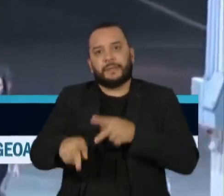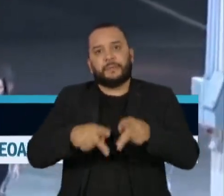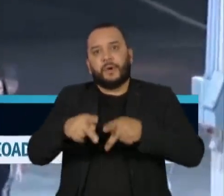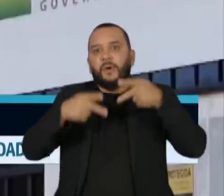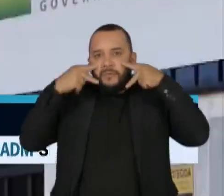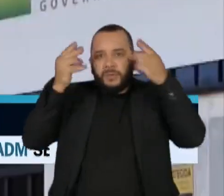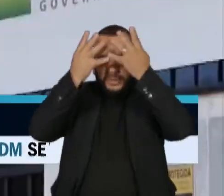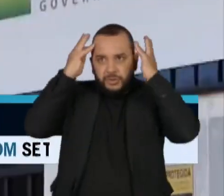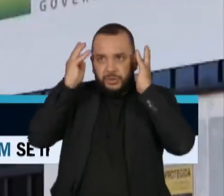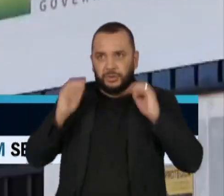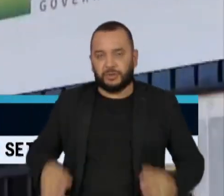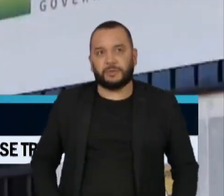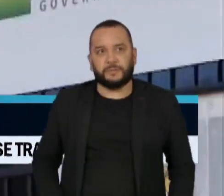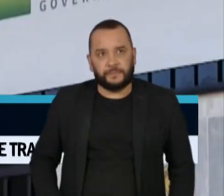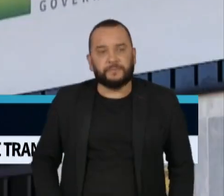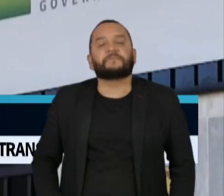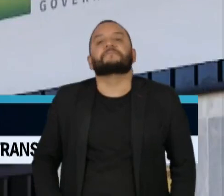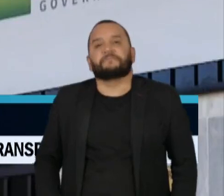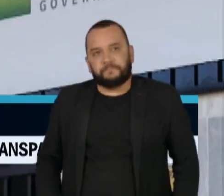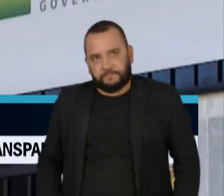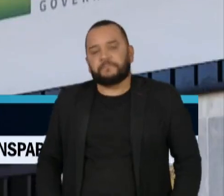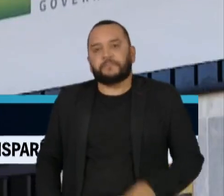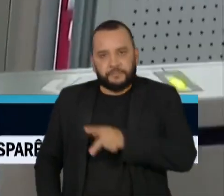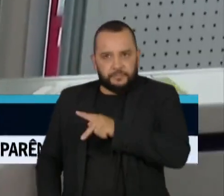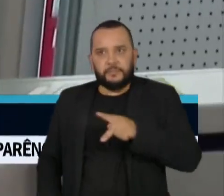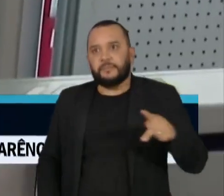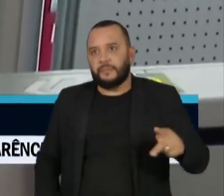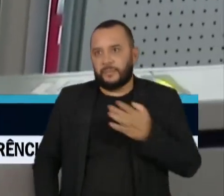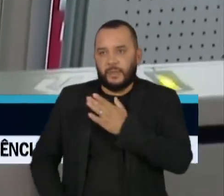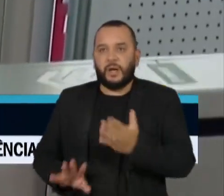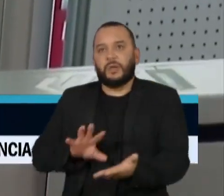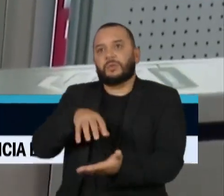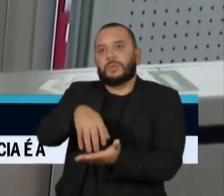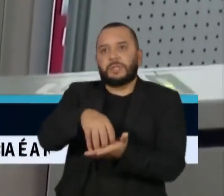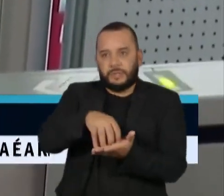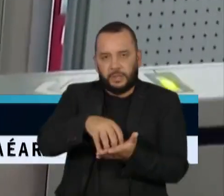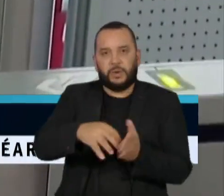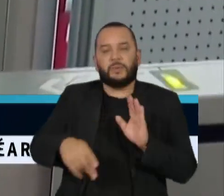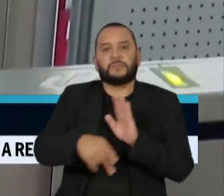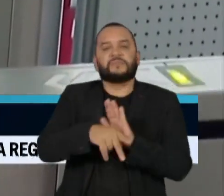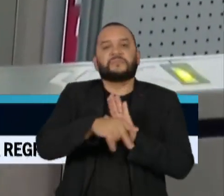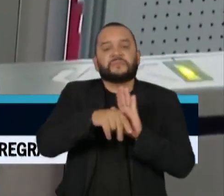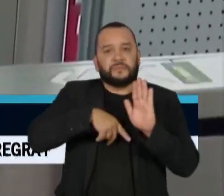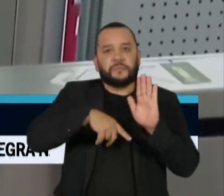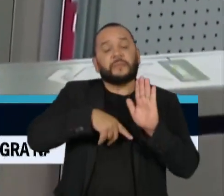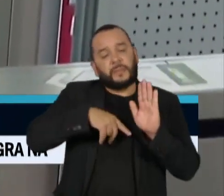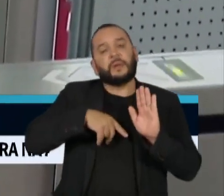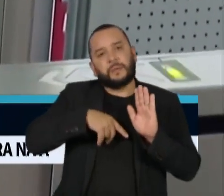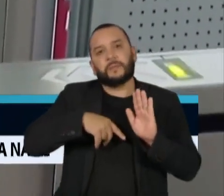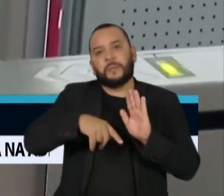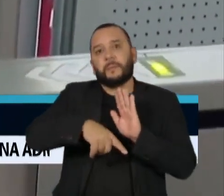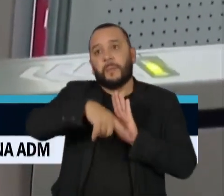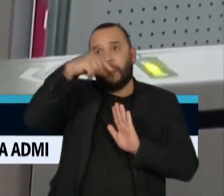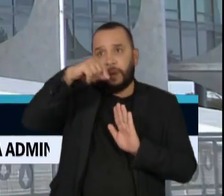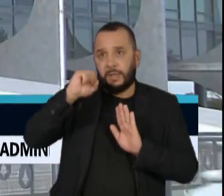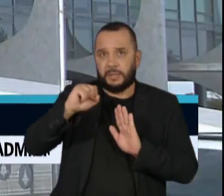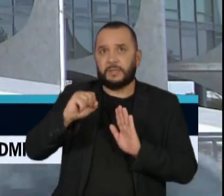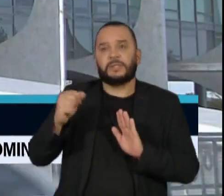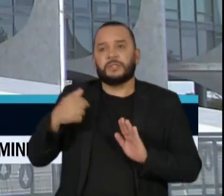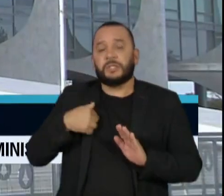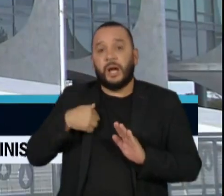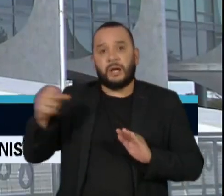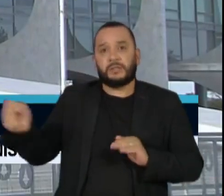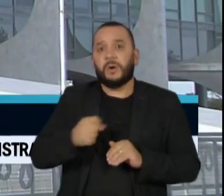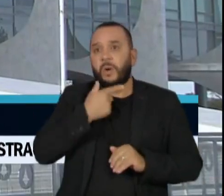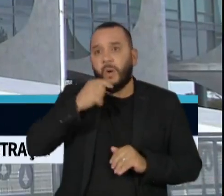da floresta. Na presidência da Fundação Zumbi dos Palmares, colocou um homem negro que minimiza o racismo.